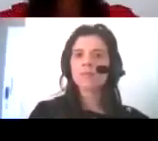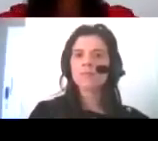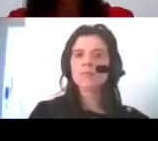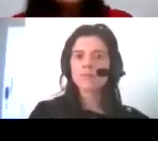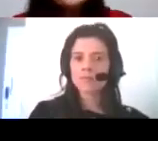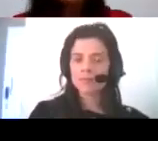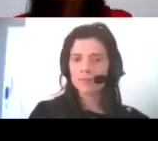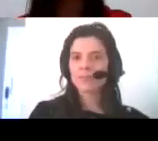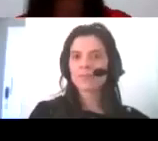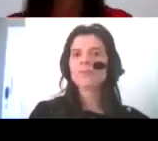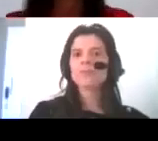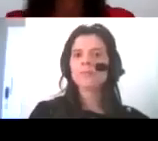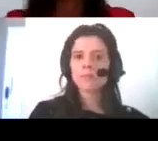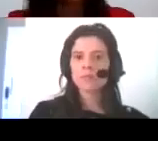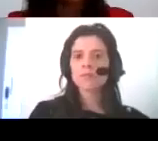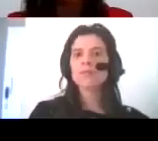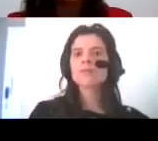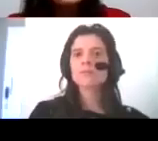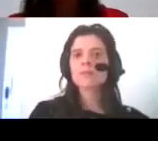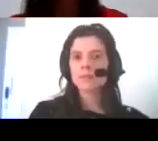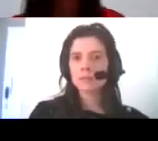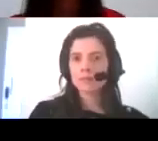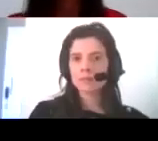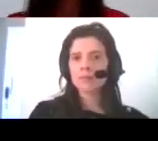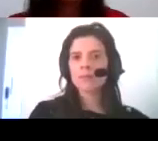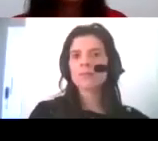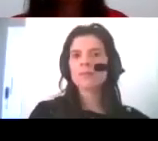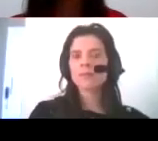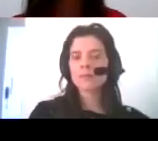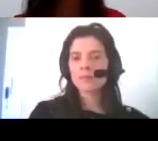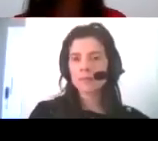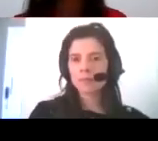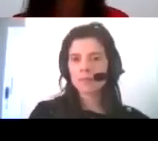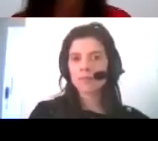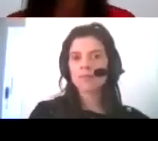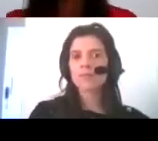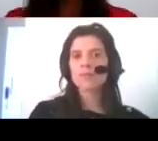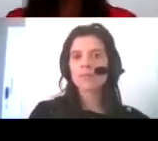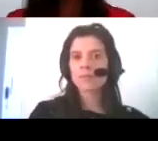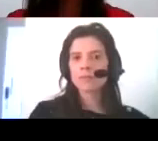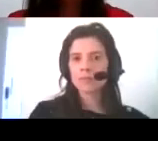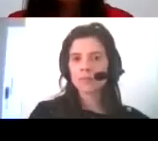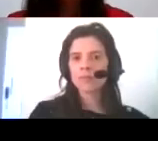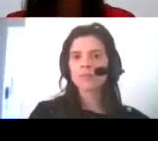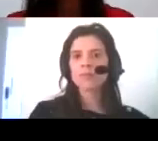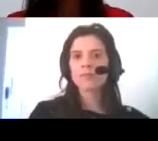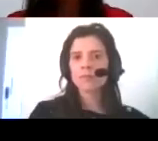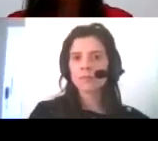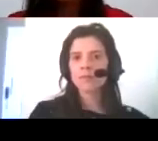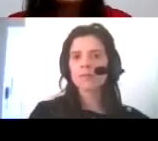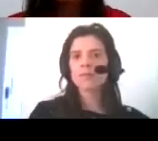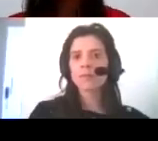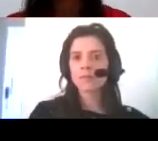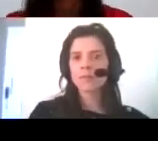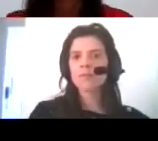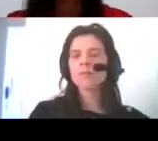os amigos para perto da gente, as pessoas que a gente gosta, somar. Então, o clips é o sentido de juntar, de